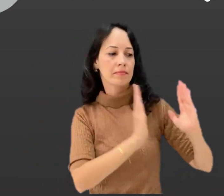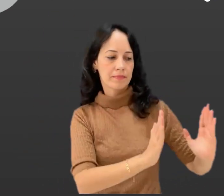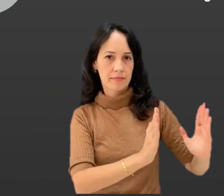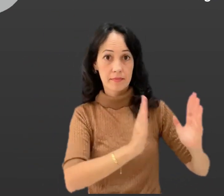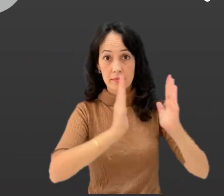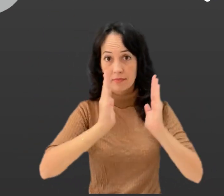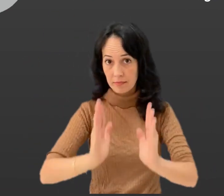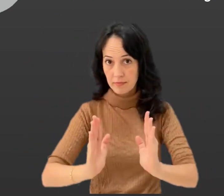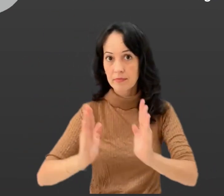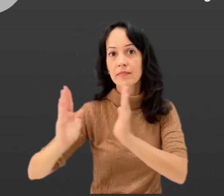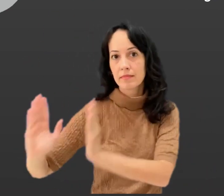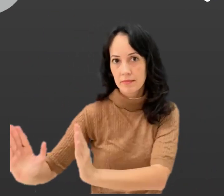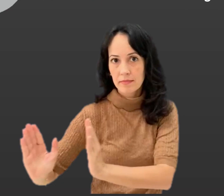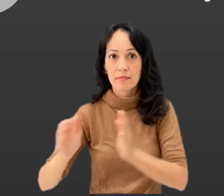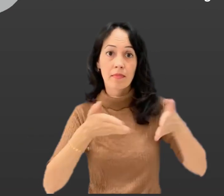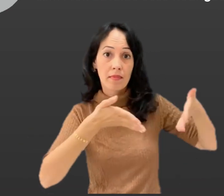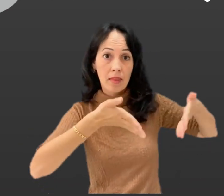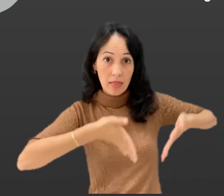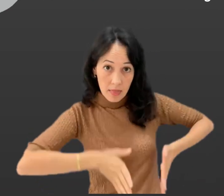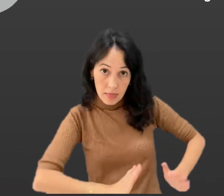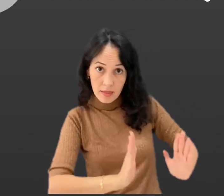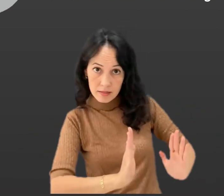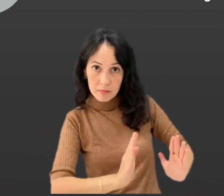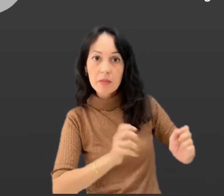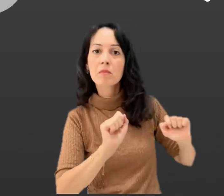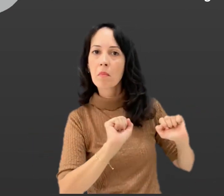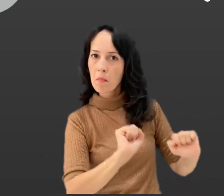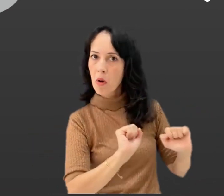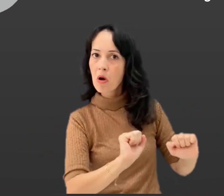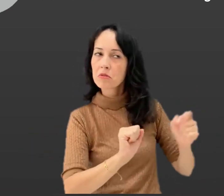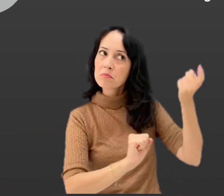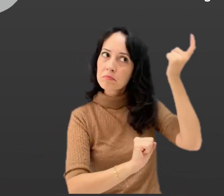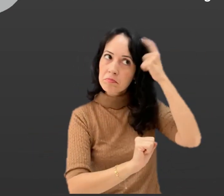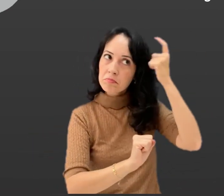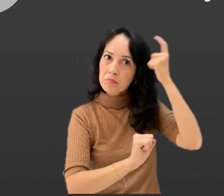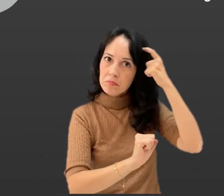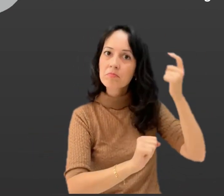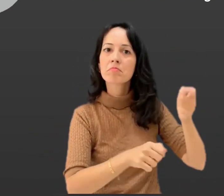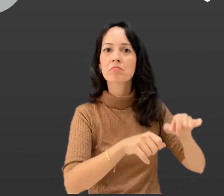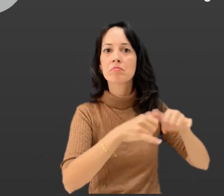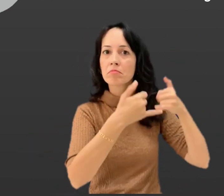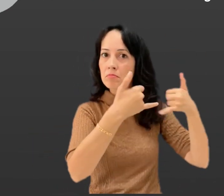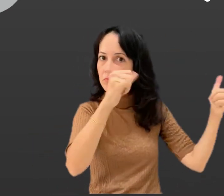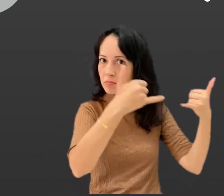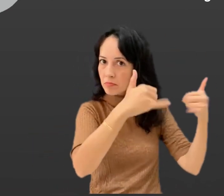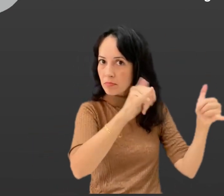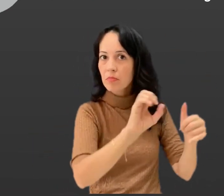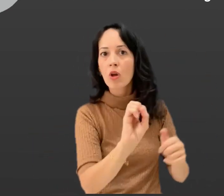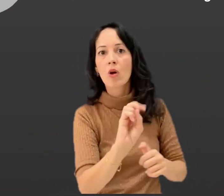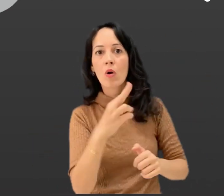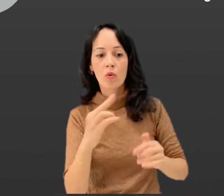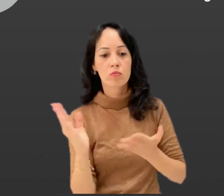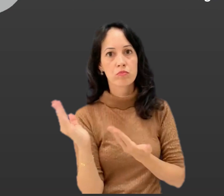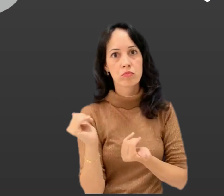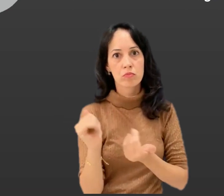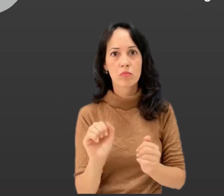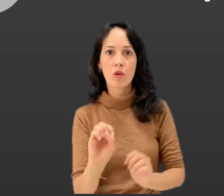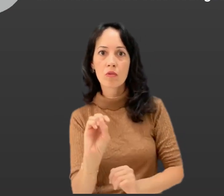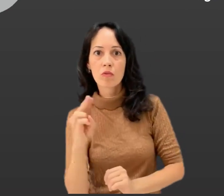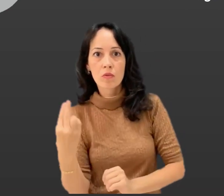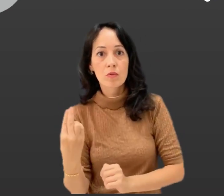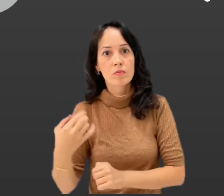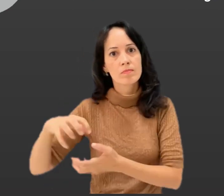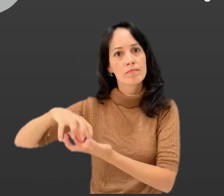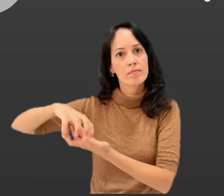da terceira idade, depois dos 60 anos, por quê? Nessa fase, muitas vezes ela está associada